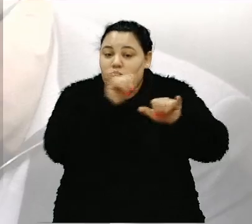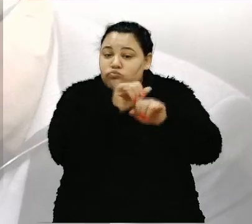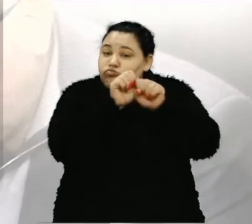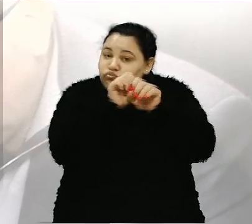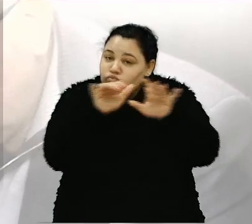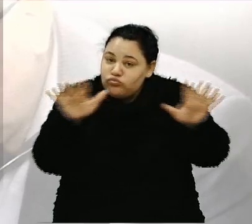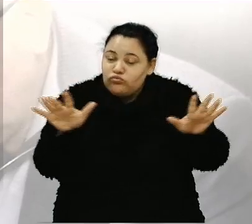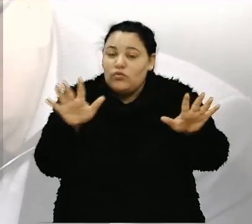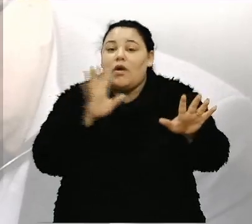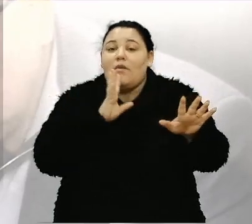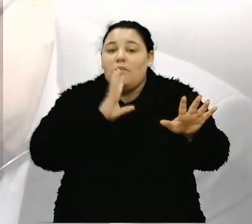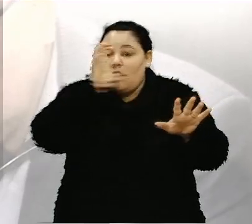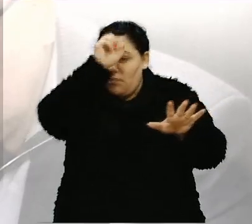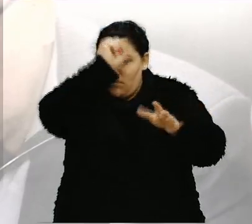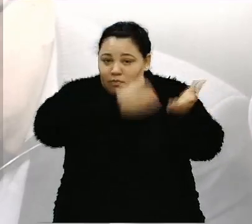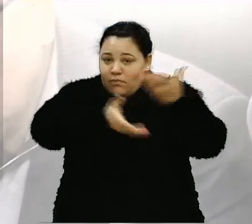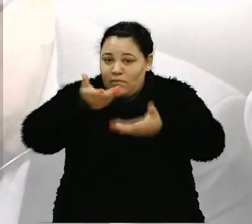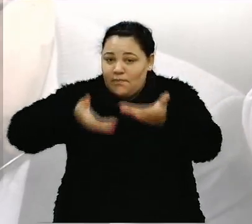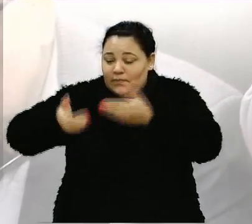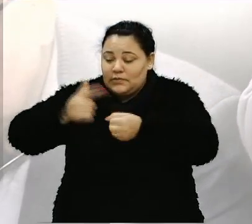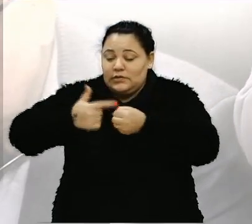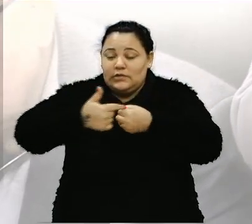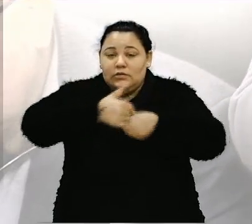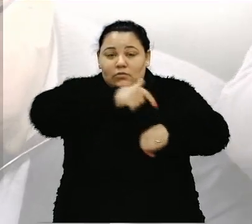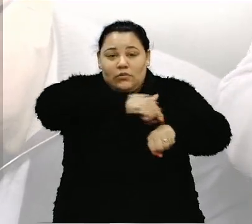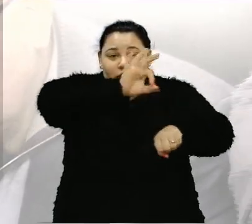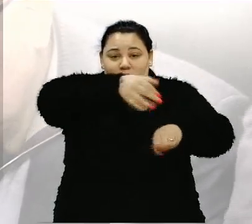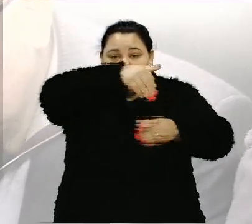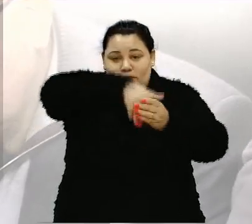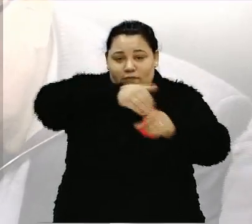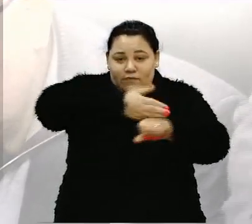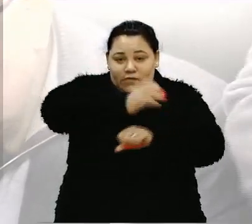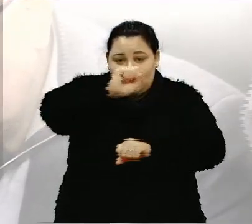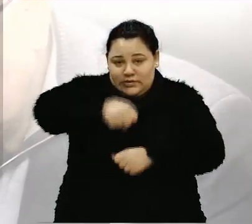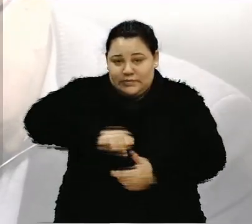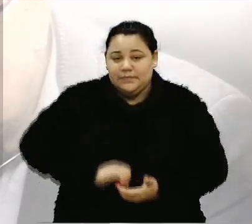outras cidades. Então, com certeza, no momento oportuno, votarei favorável. Declaração